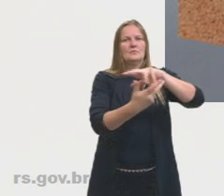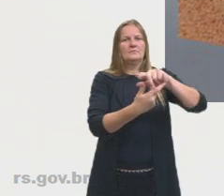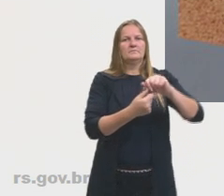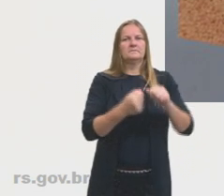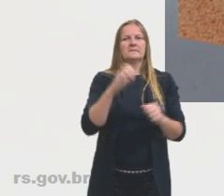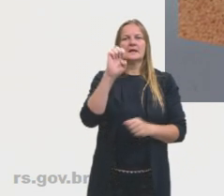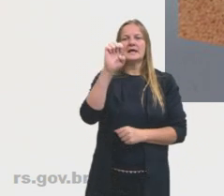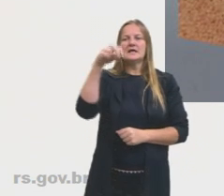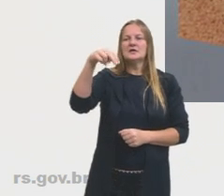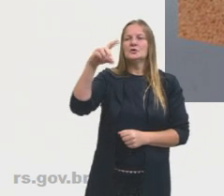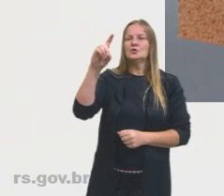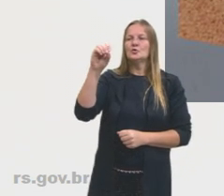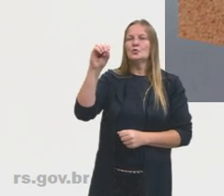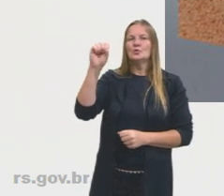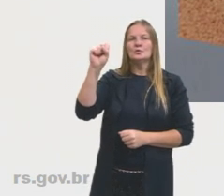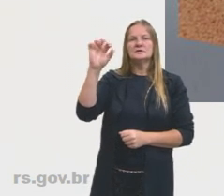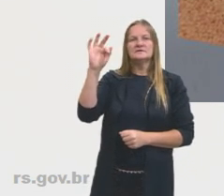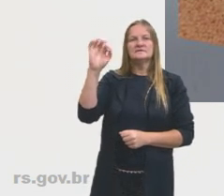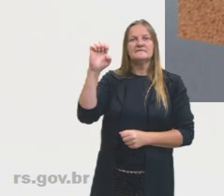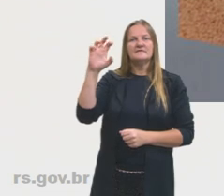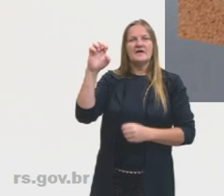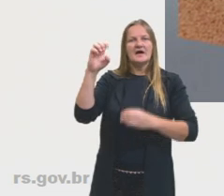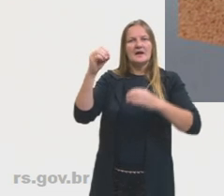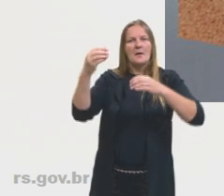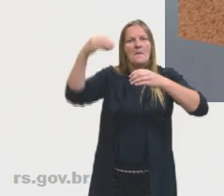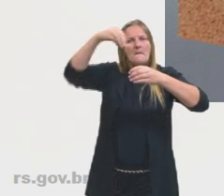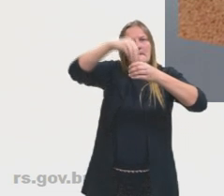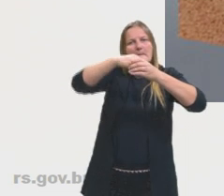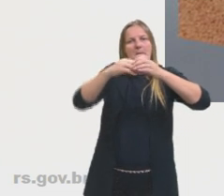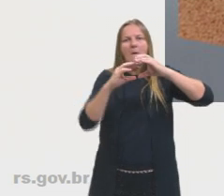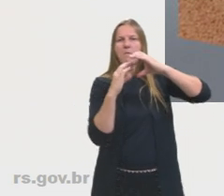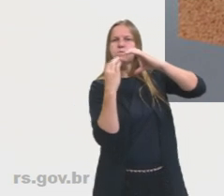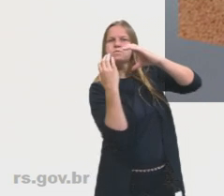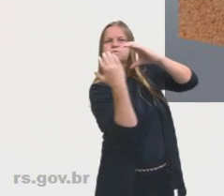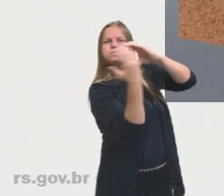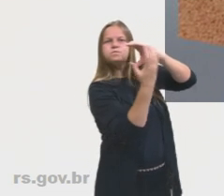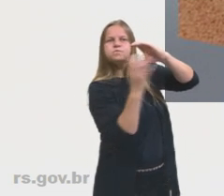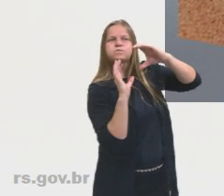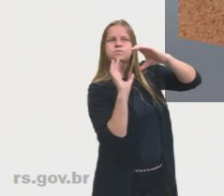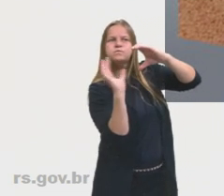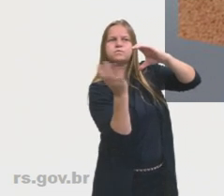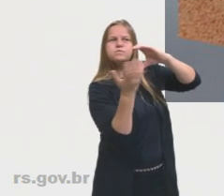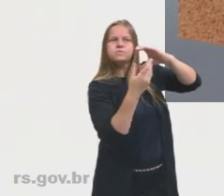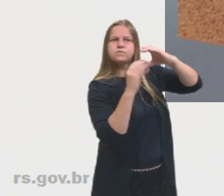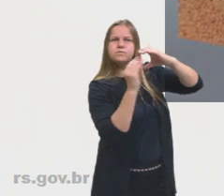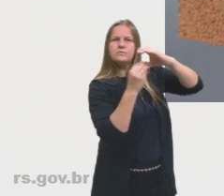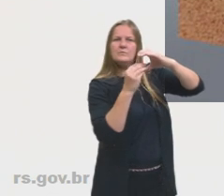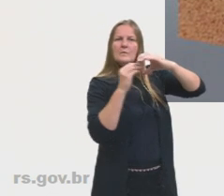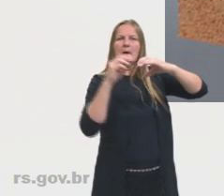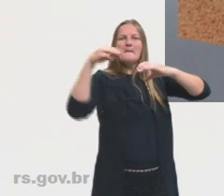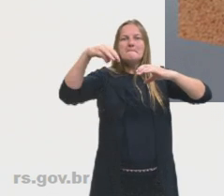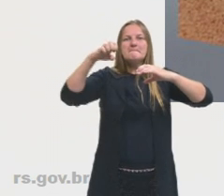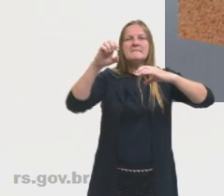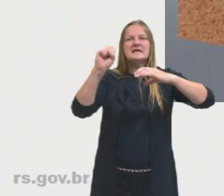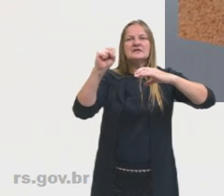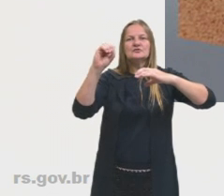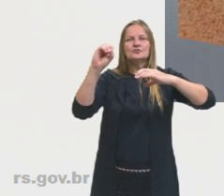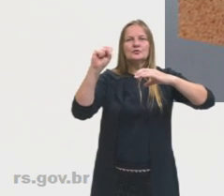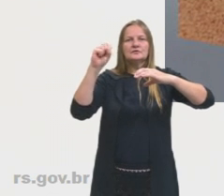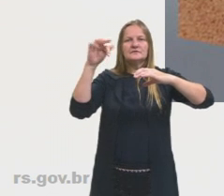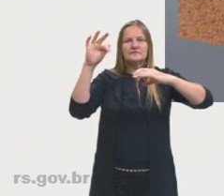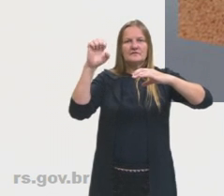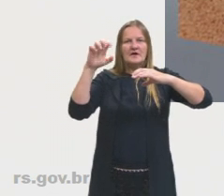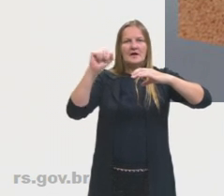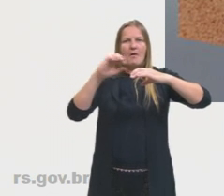além dos Feras é a parte mais dentro né a parte mais interna do modelo físico a mesosfera é a parte